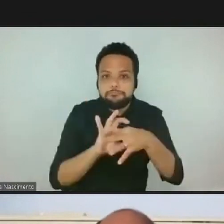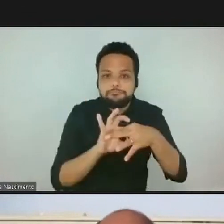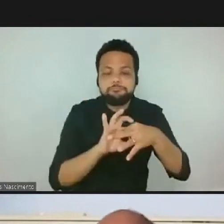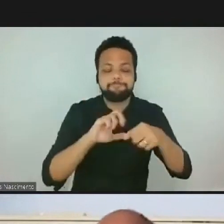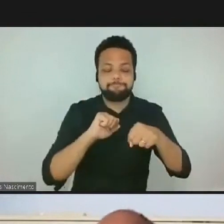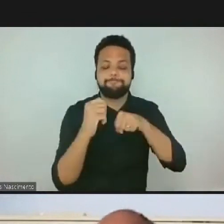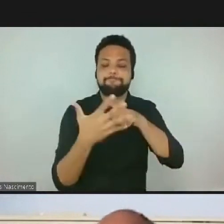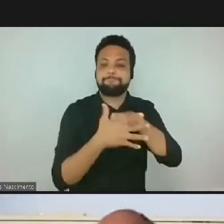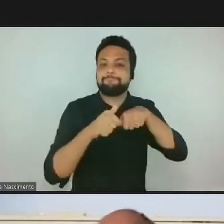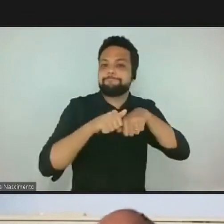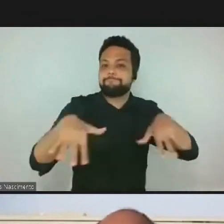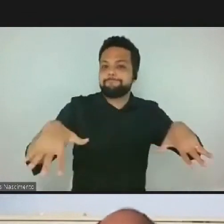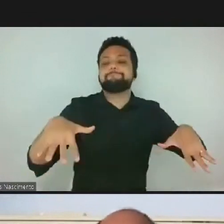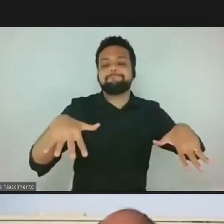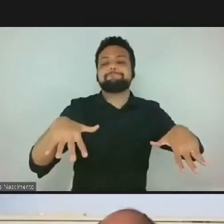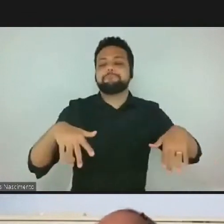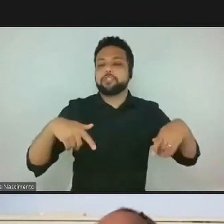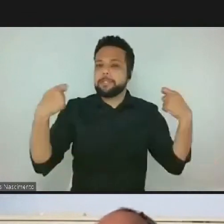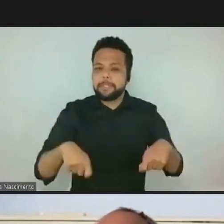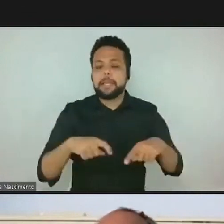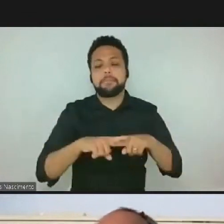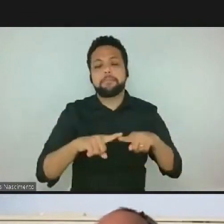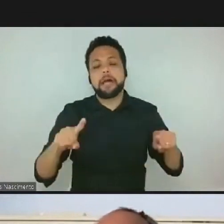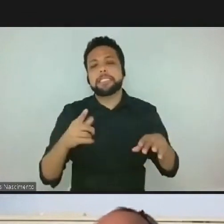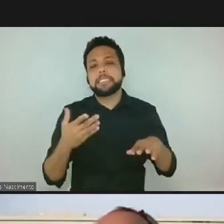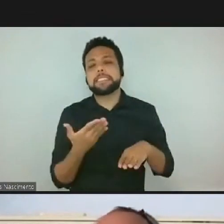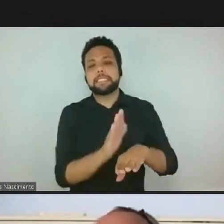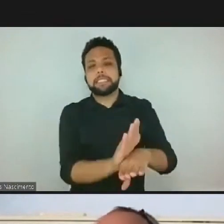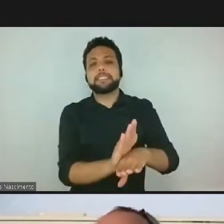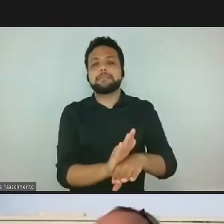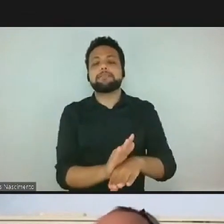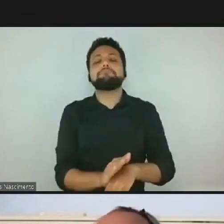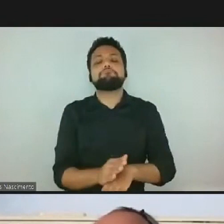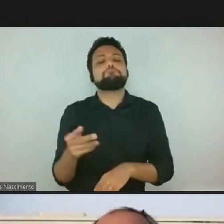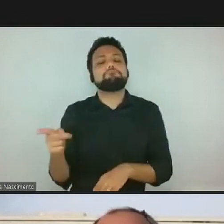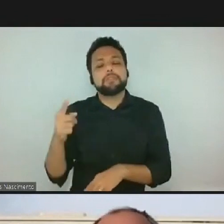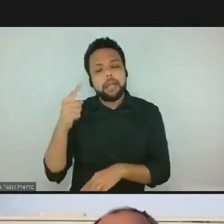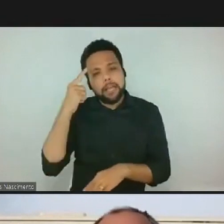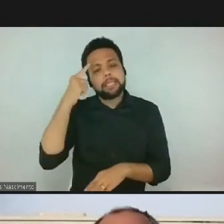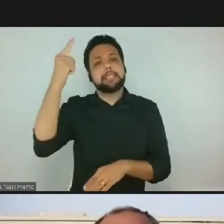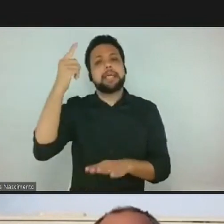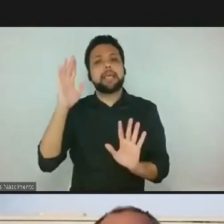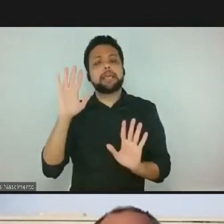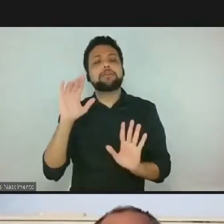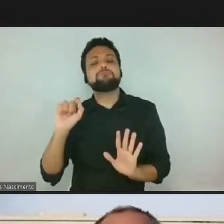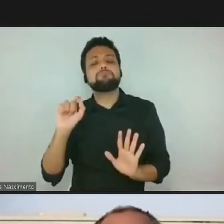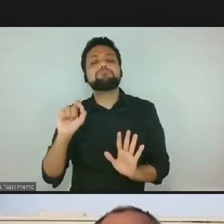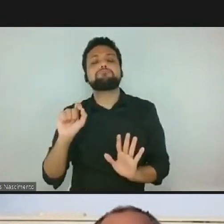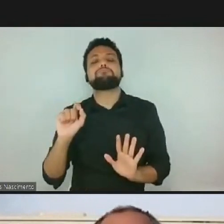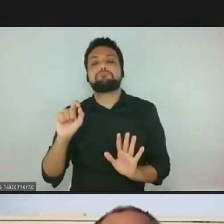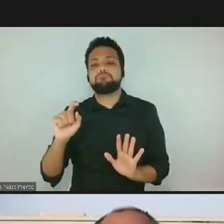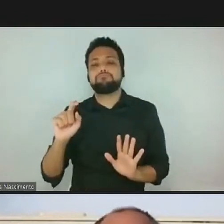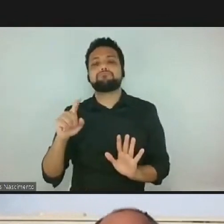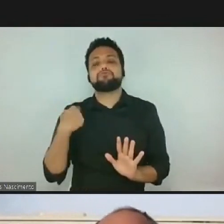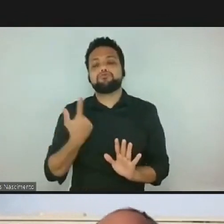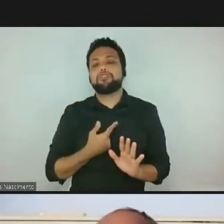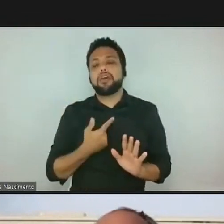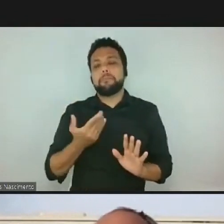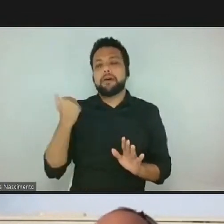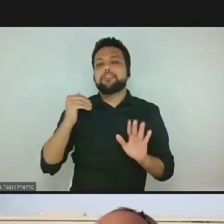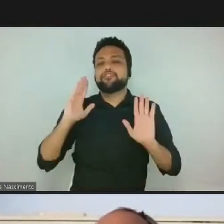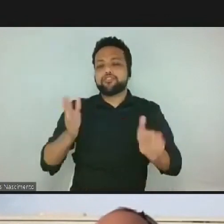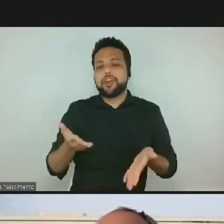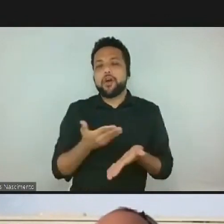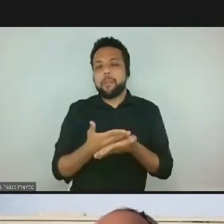necessário, mas extremamente assistencialista, ela teve essa ideia de... A gente já tinha inicialmente colocado